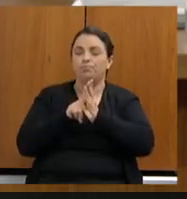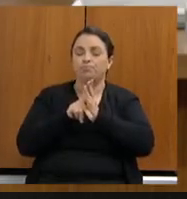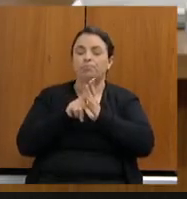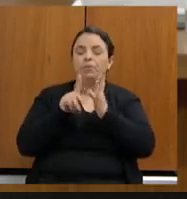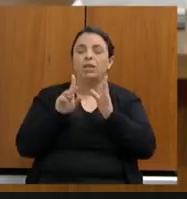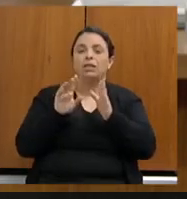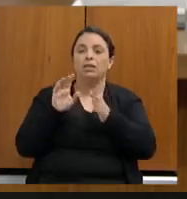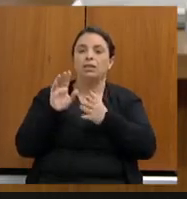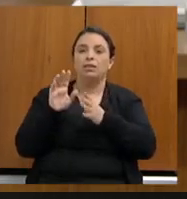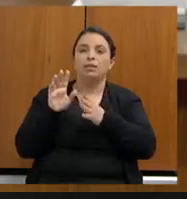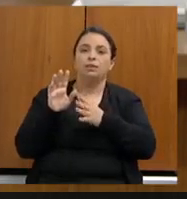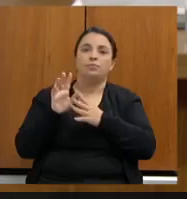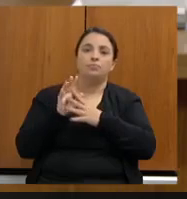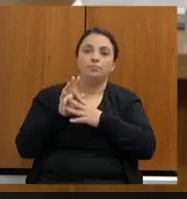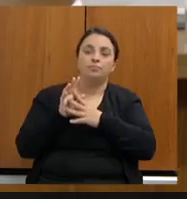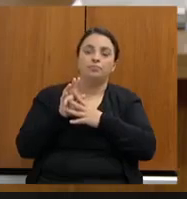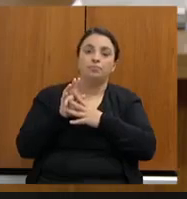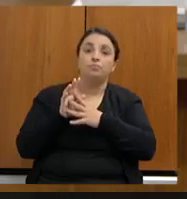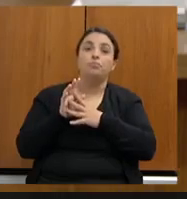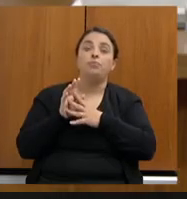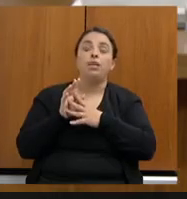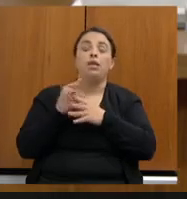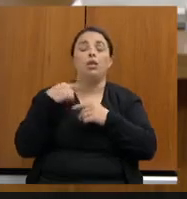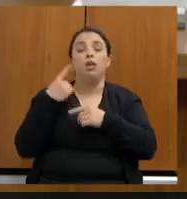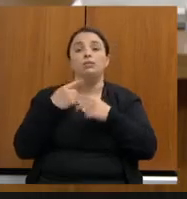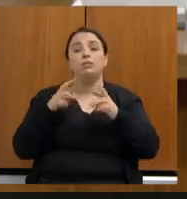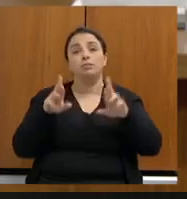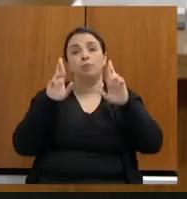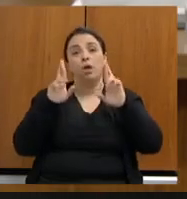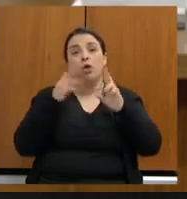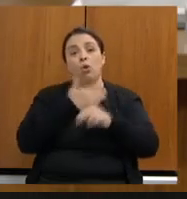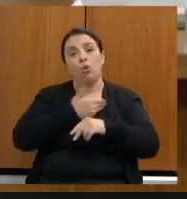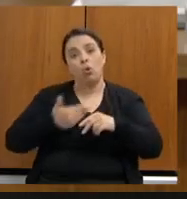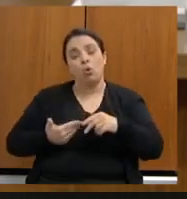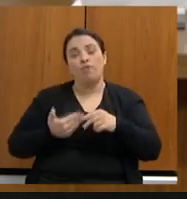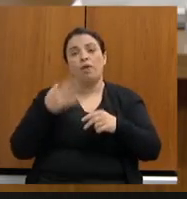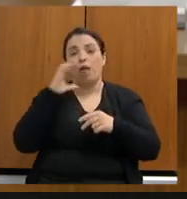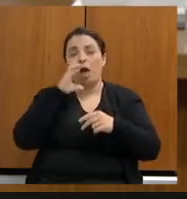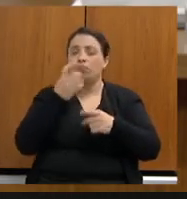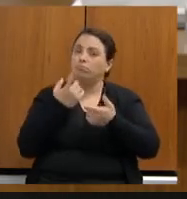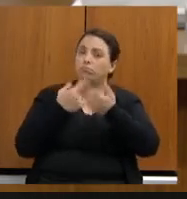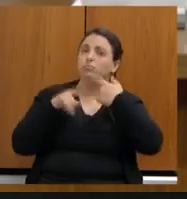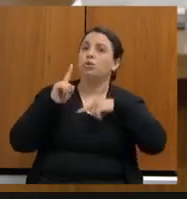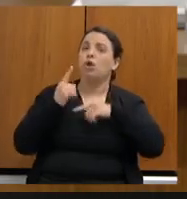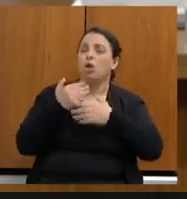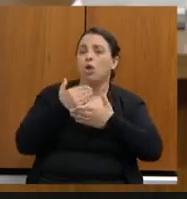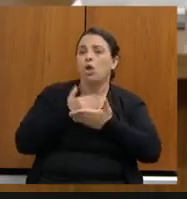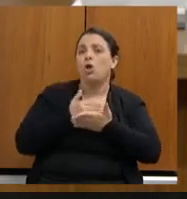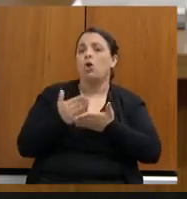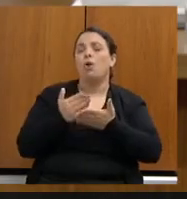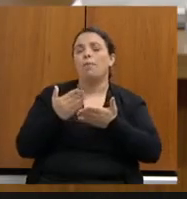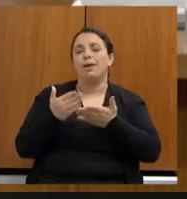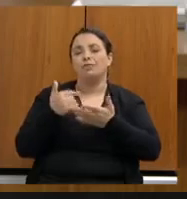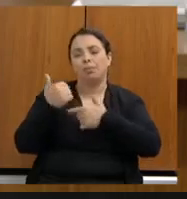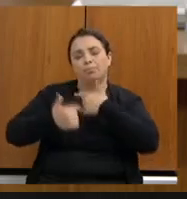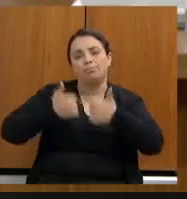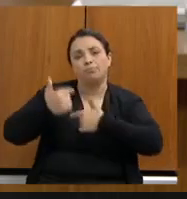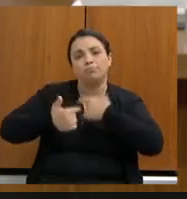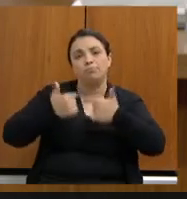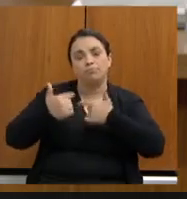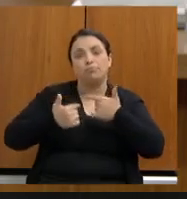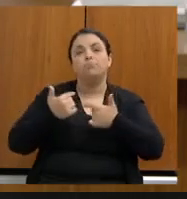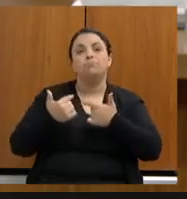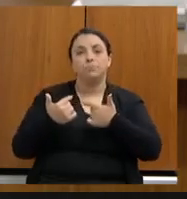esperamos aí que o governo se recupere o governo começa efetivamente a a fazer o que ele tem que fazer porque